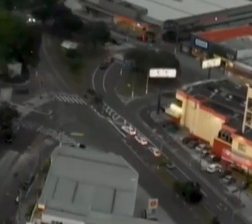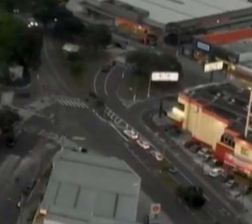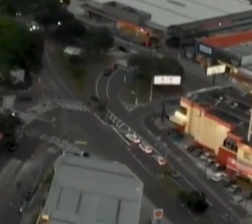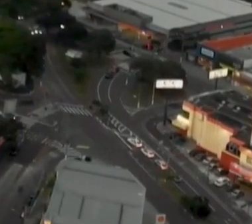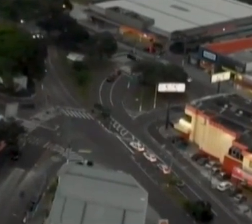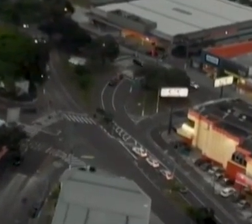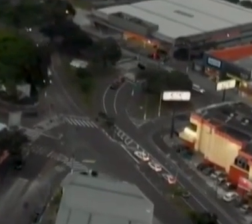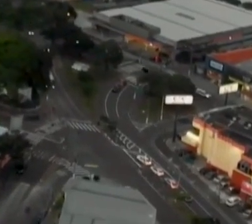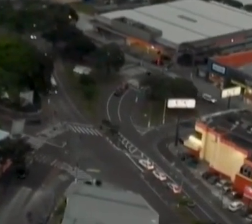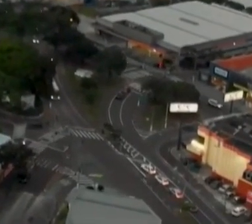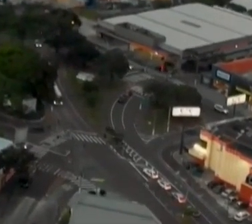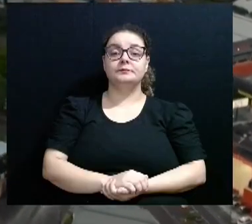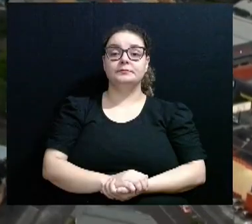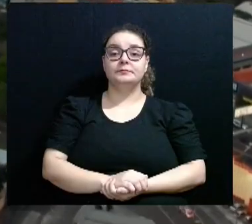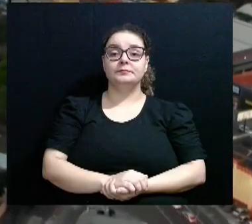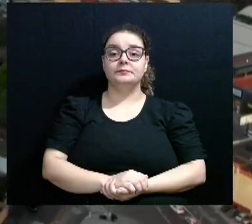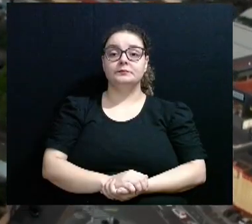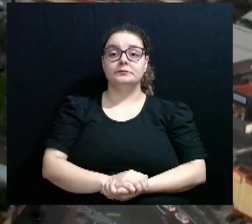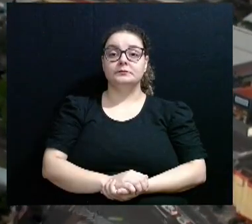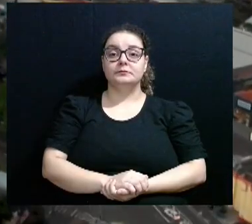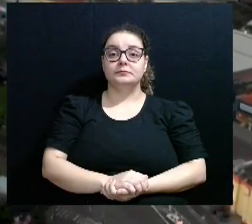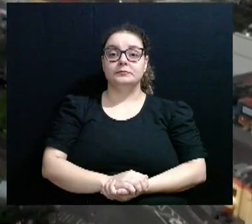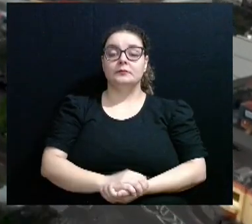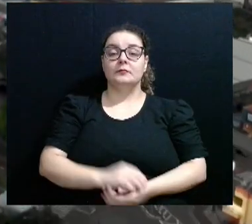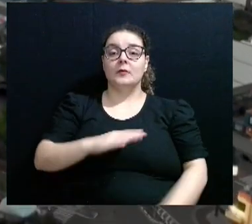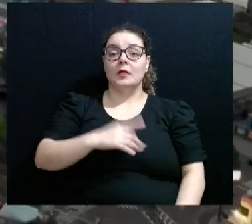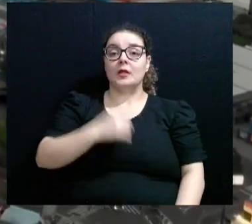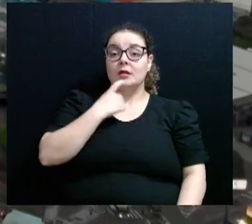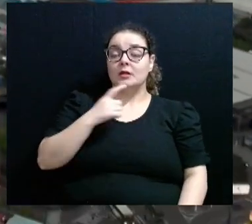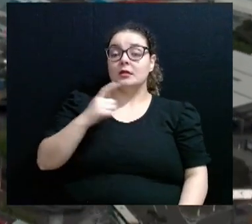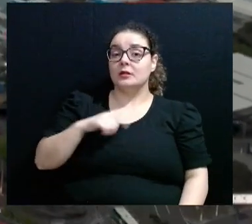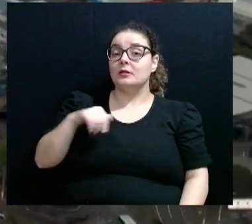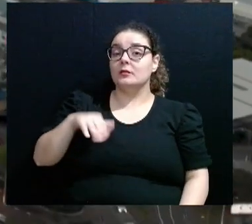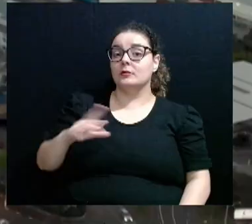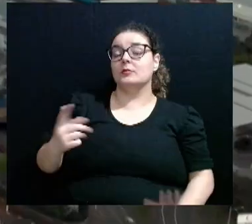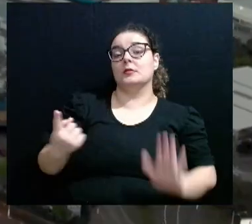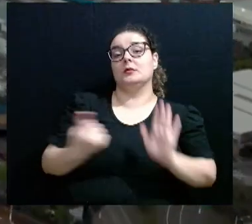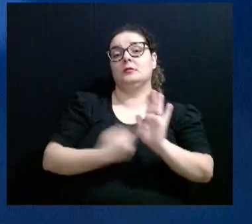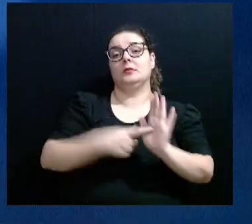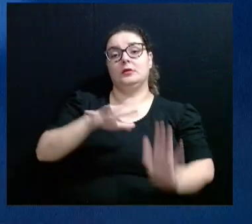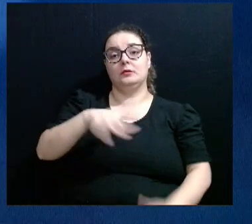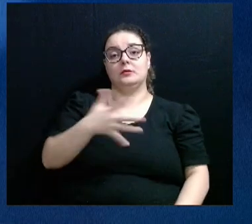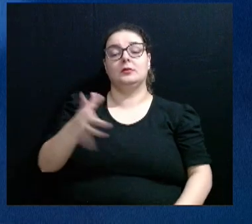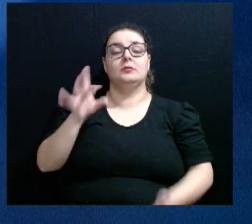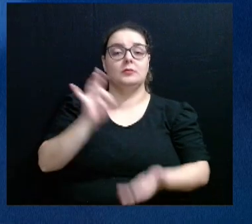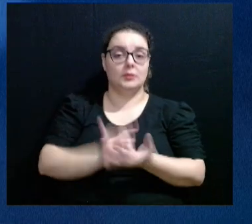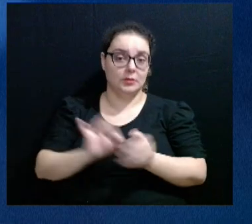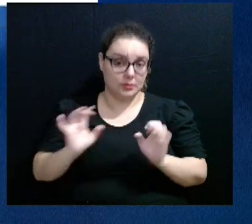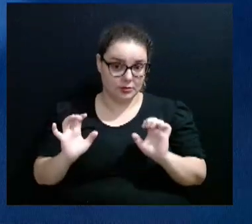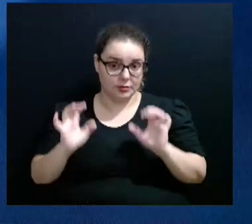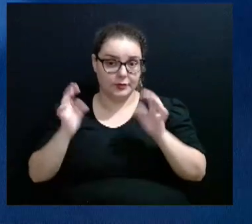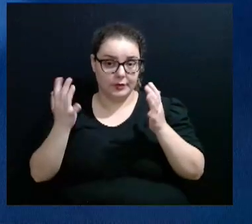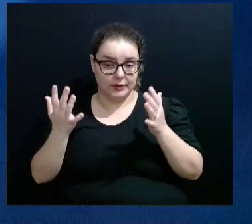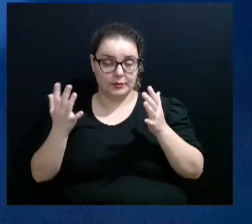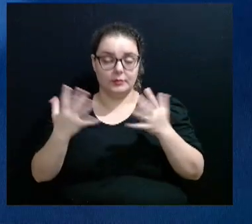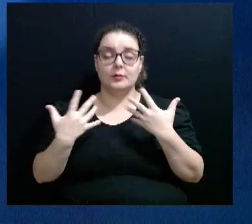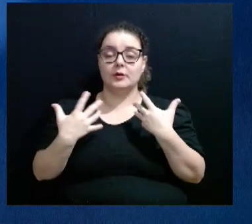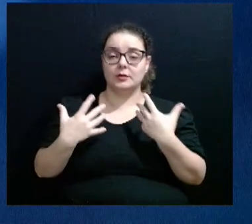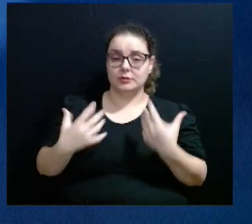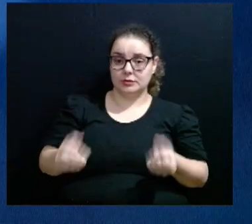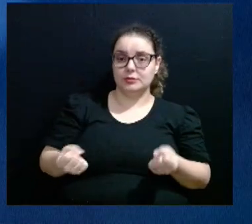O município de Campinas passa a contar com um novo marco em seu calendário oficial de eventos. Foi sancionada a Lei número